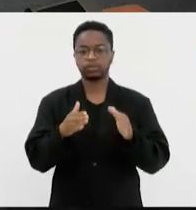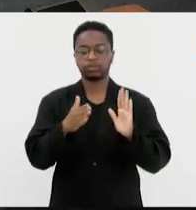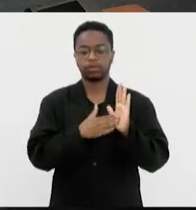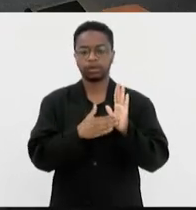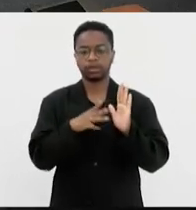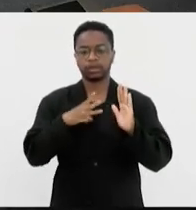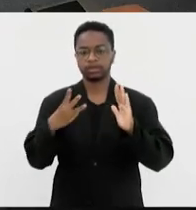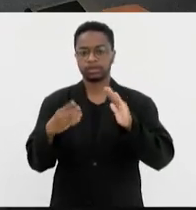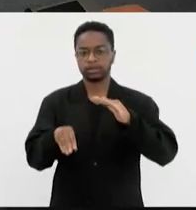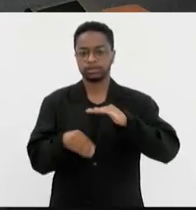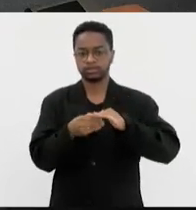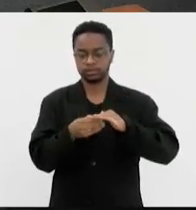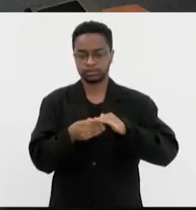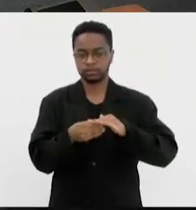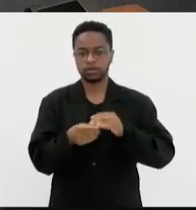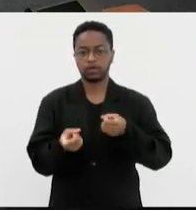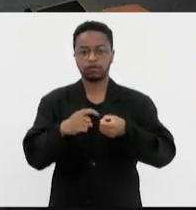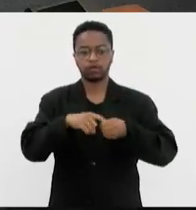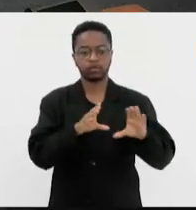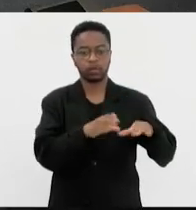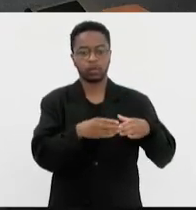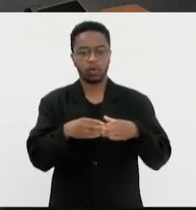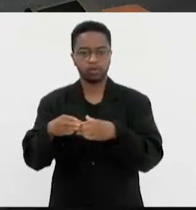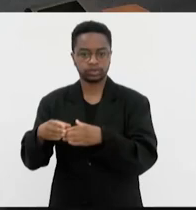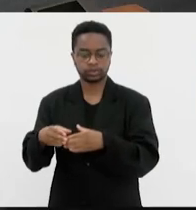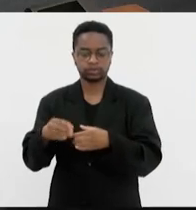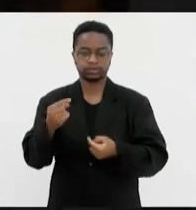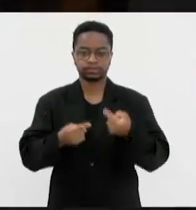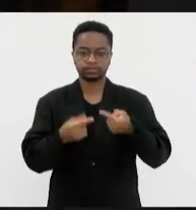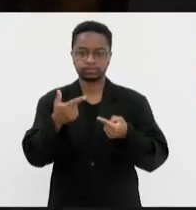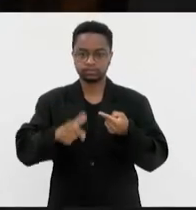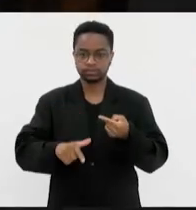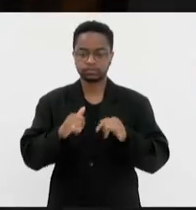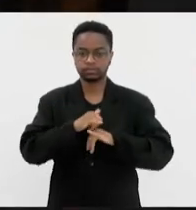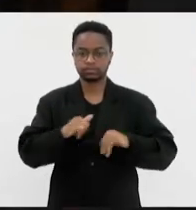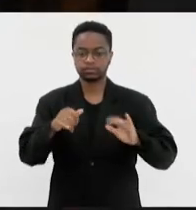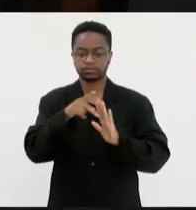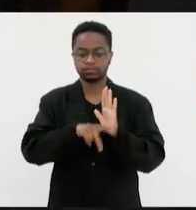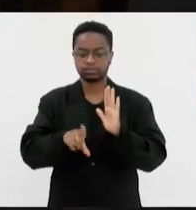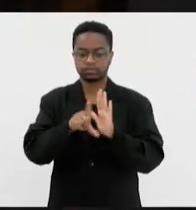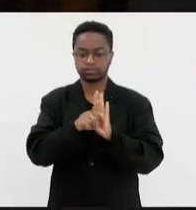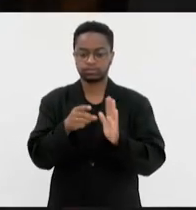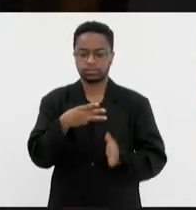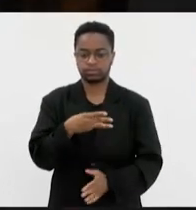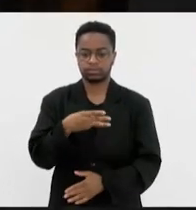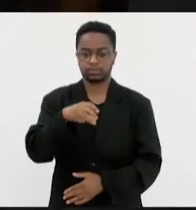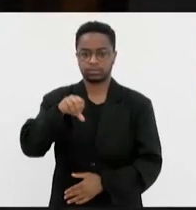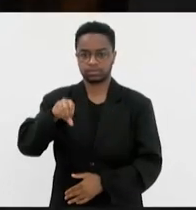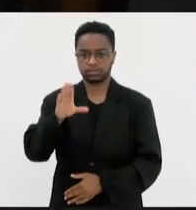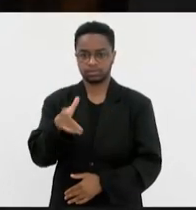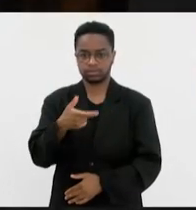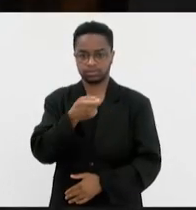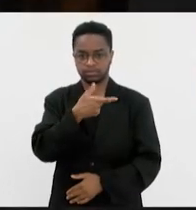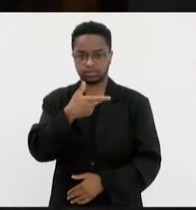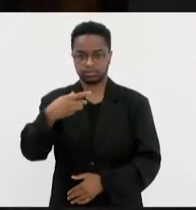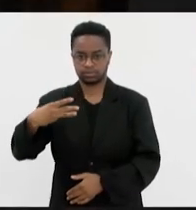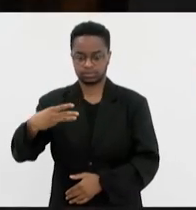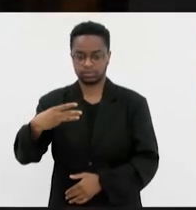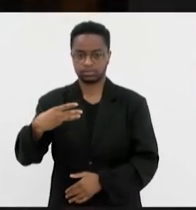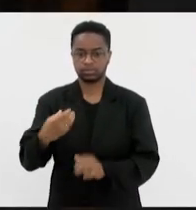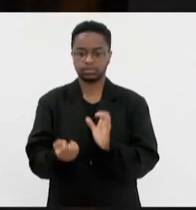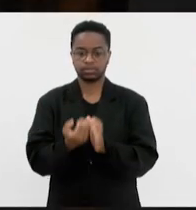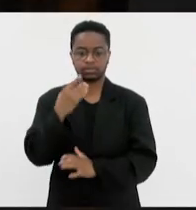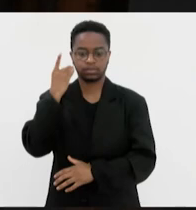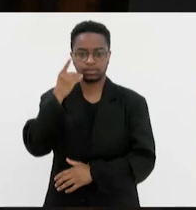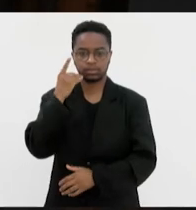recebeu 3 emendas e retorna às comissões. Anuncio o projeto de lei número 39 de 2023, de autoria